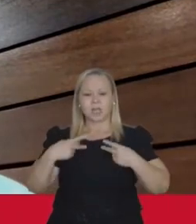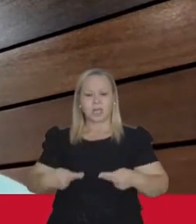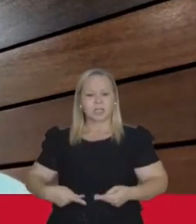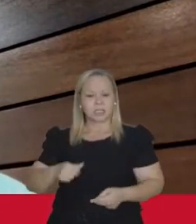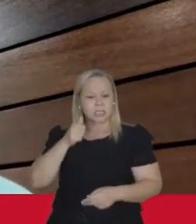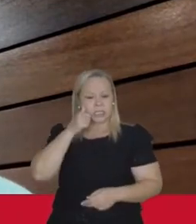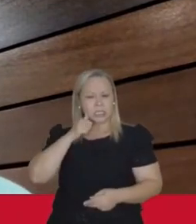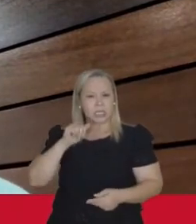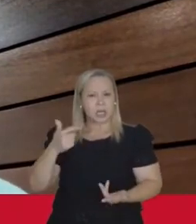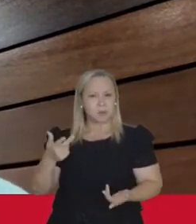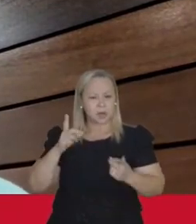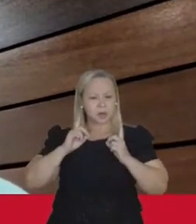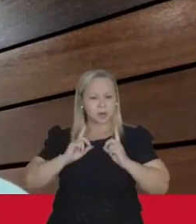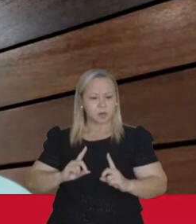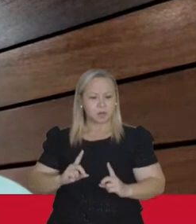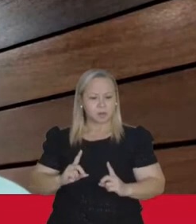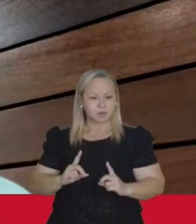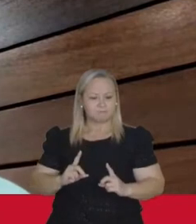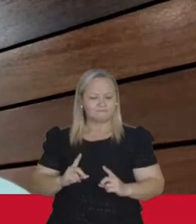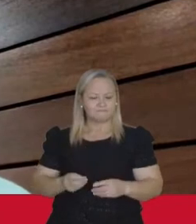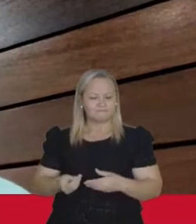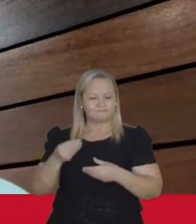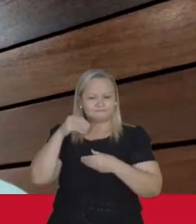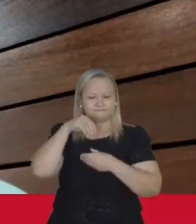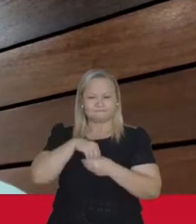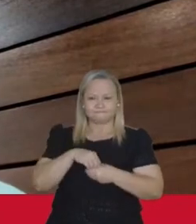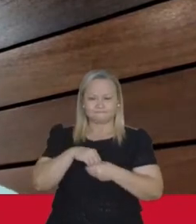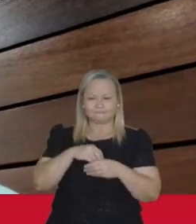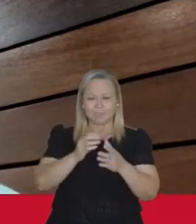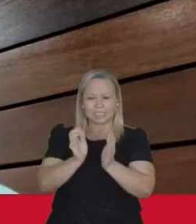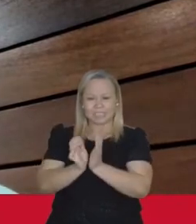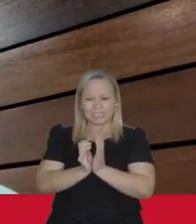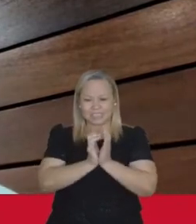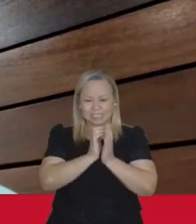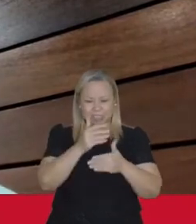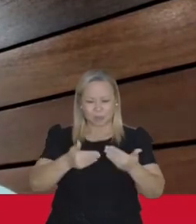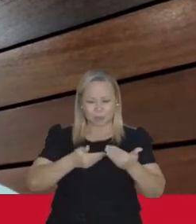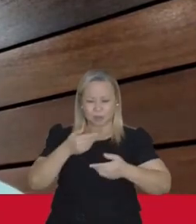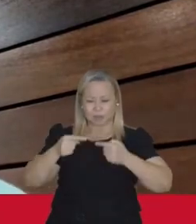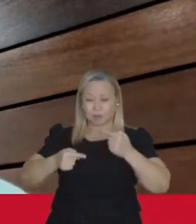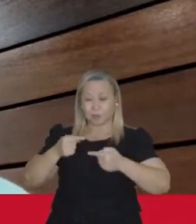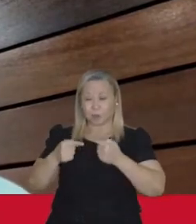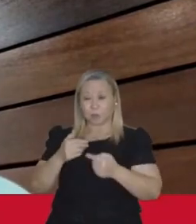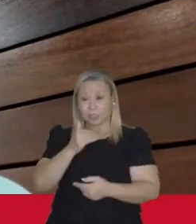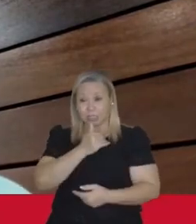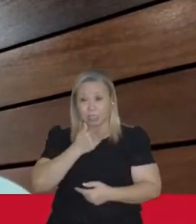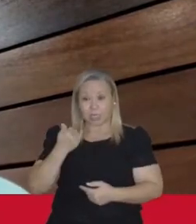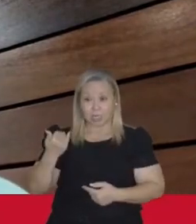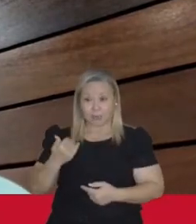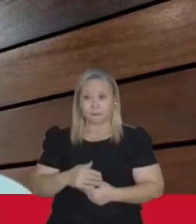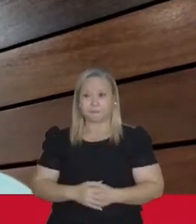deficiência no interior desse conjunto de políticas de morte.